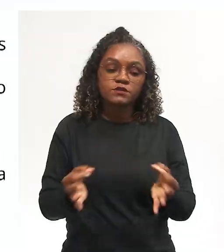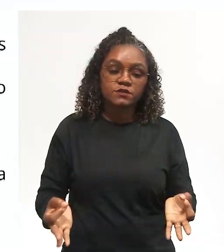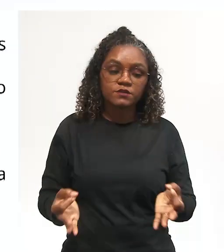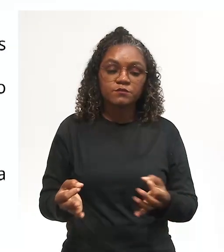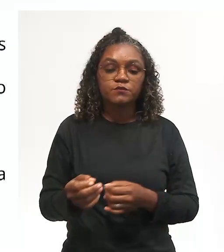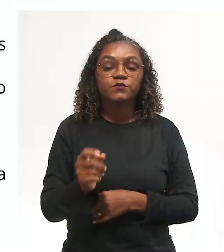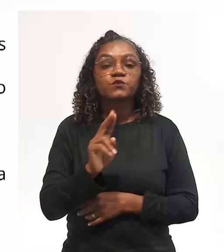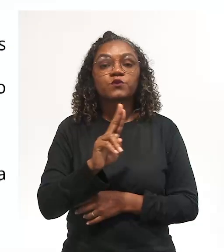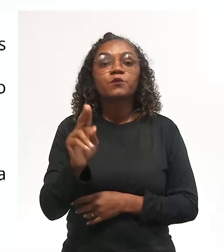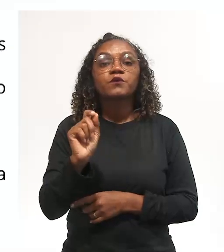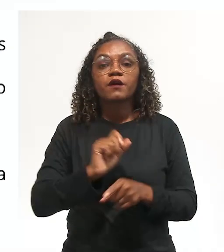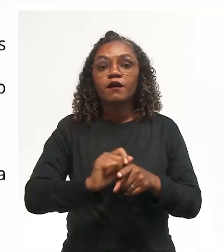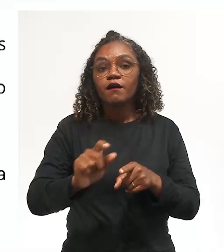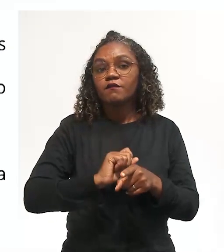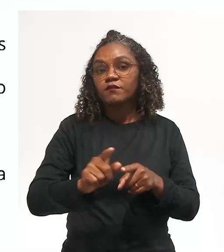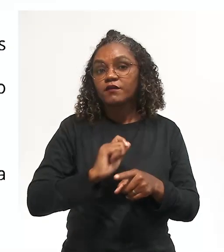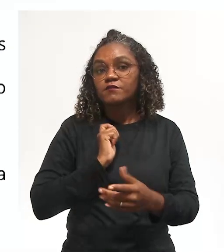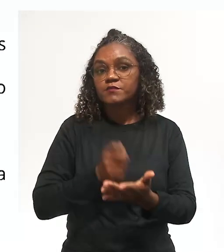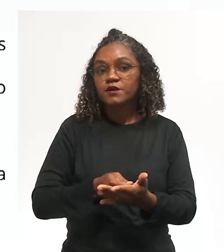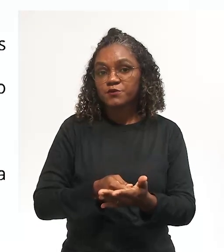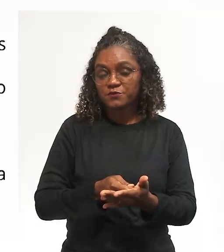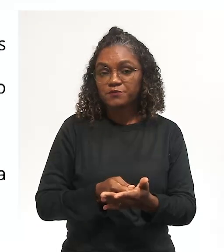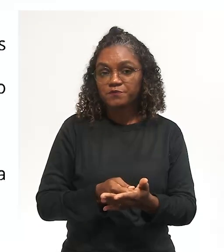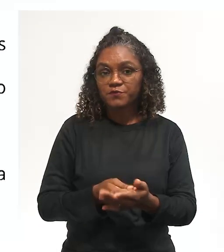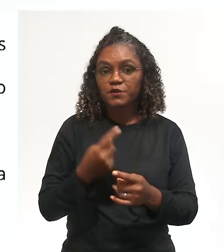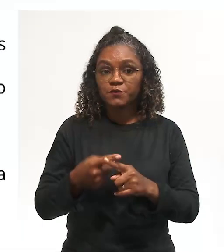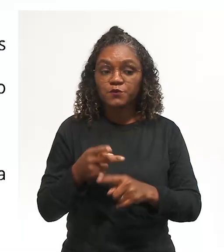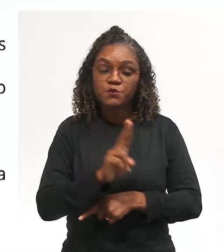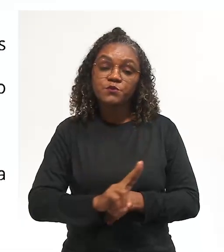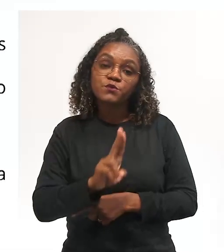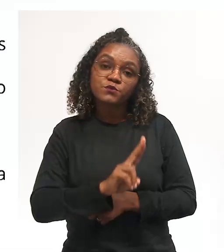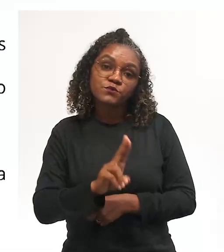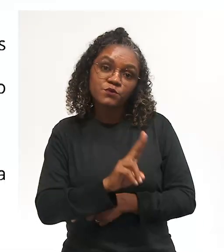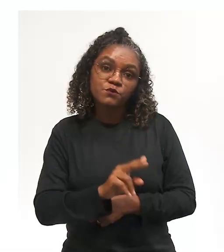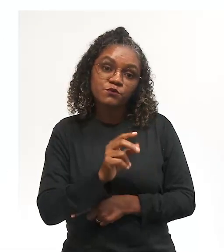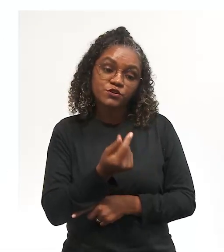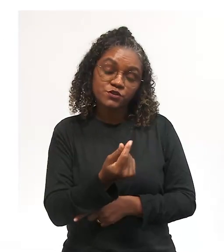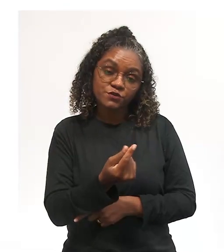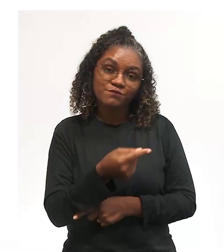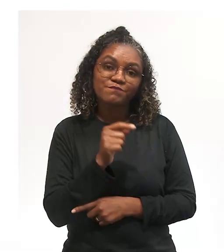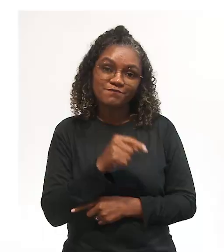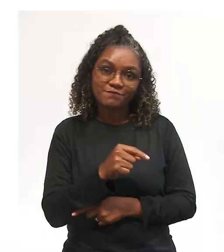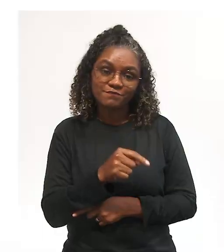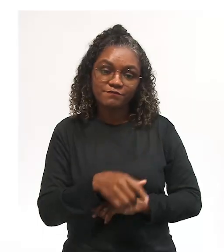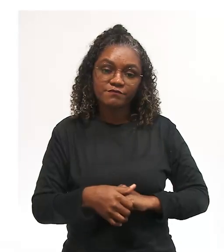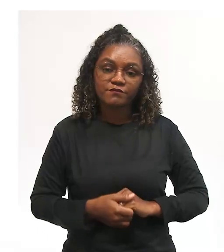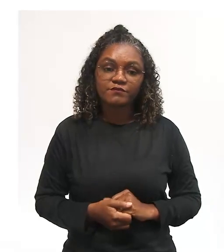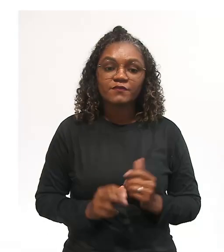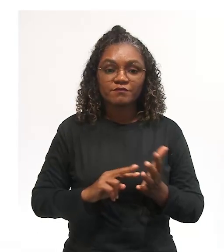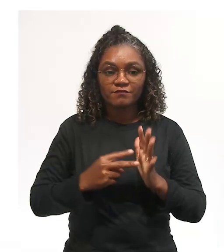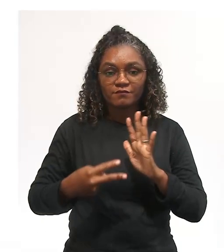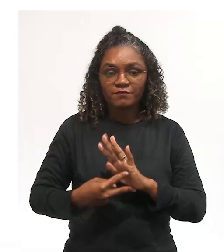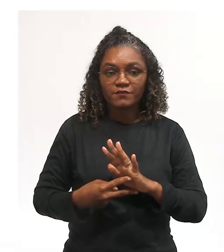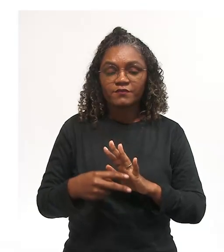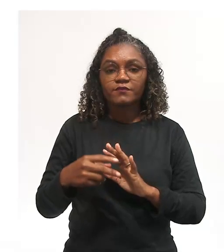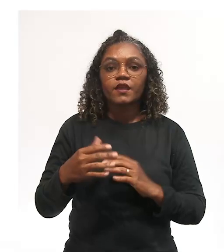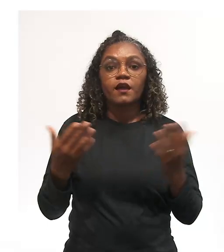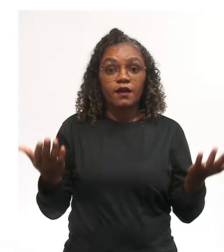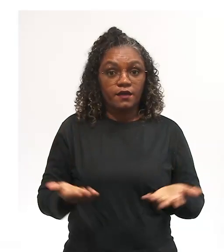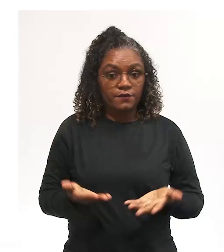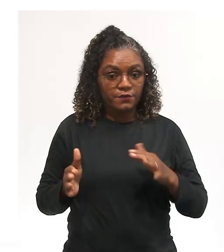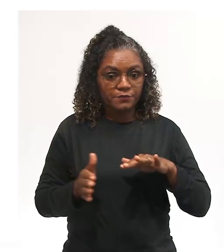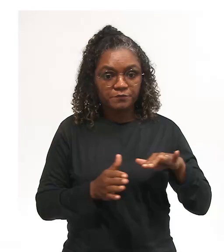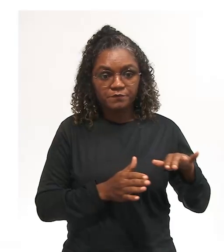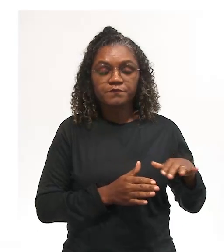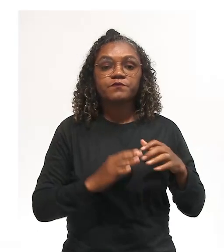aluguel pago pelo uso do dinheiro. Capitalização simples. A capitalização